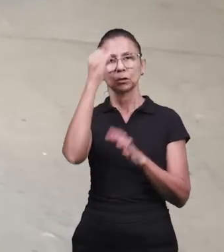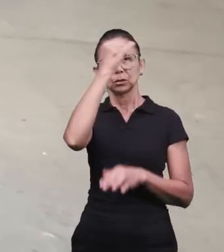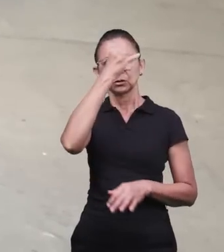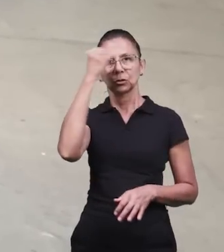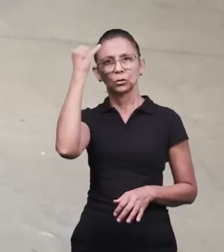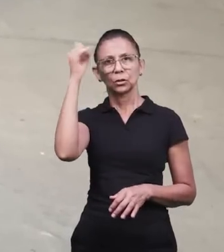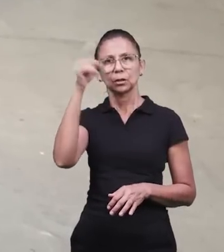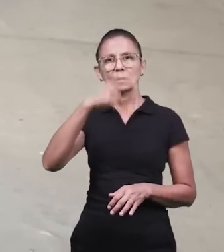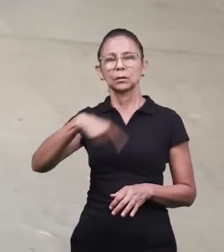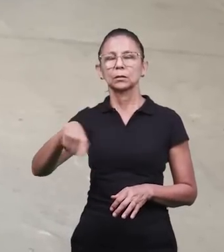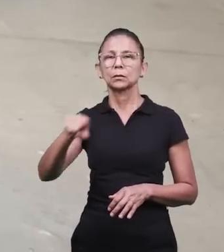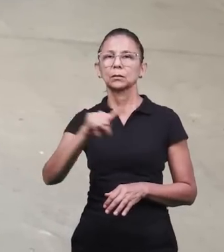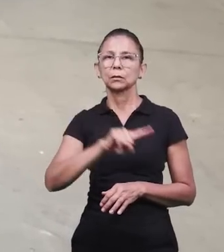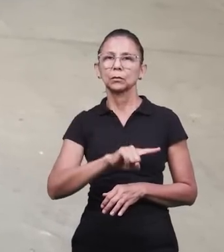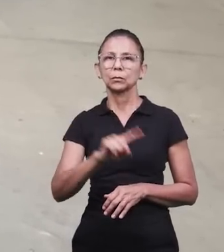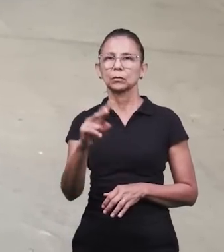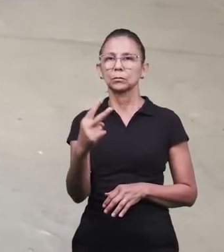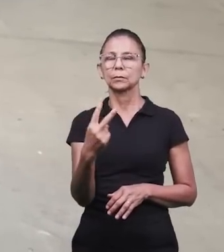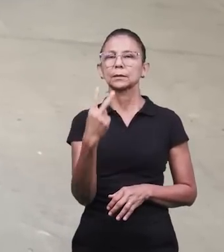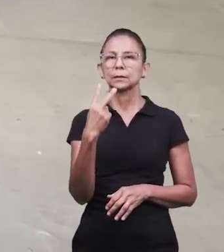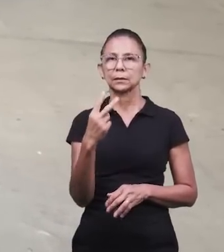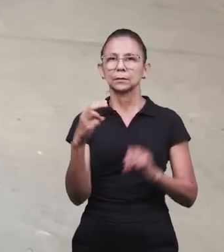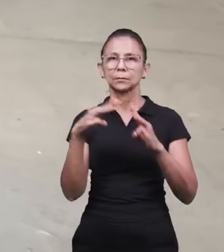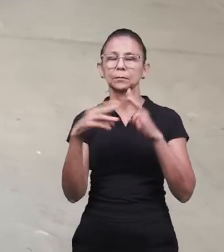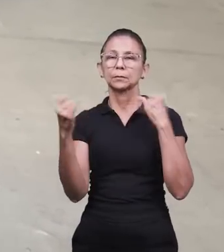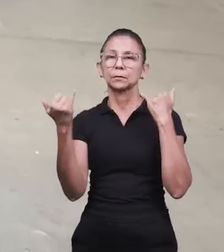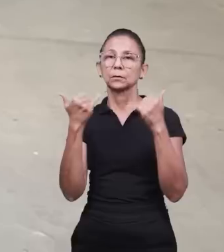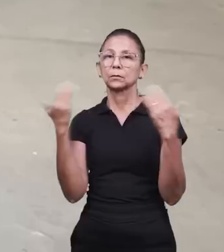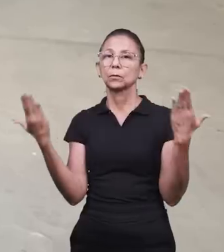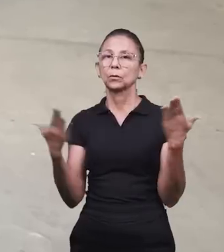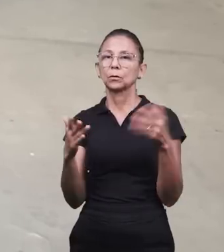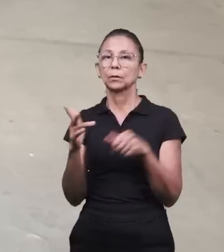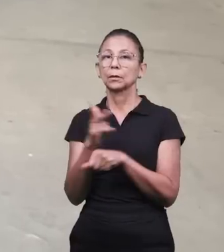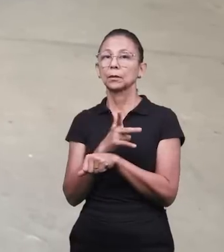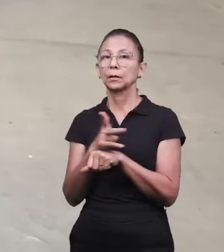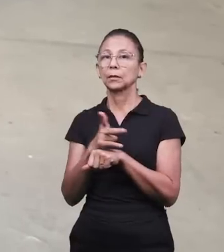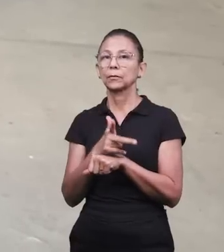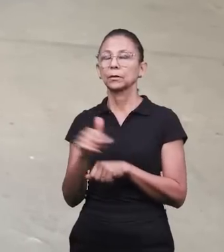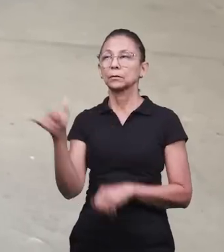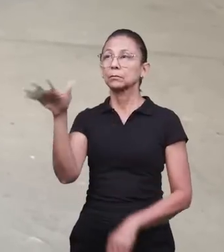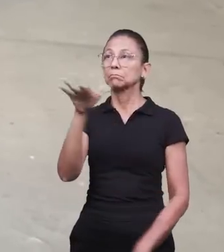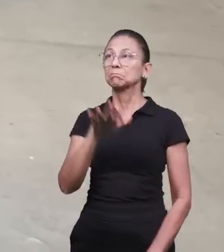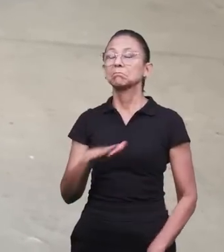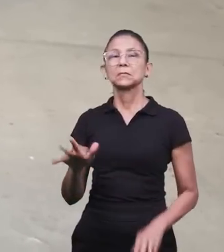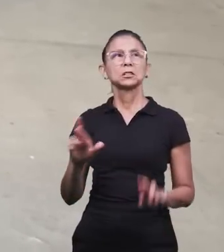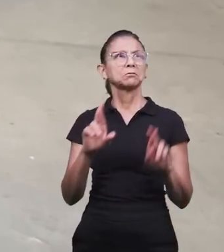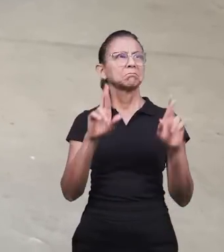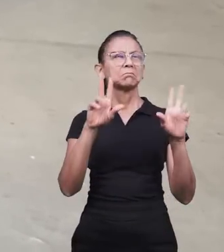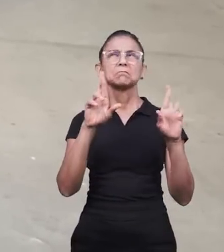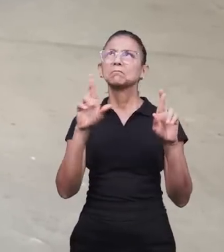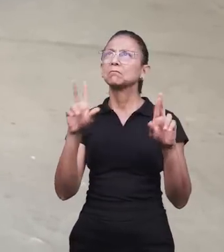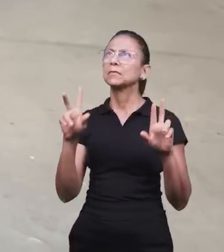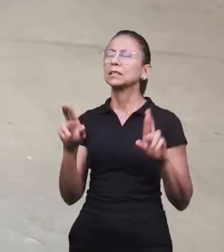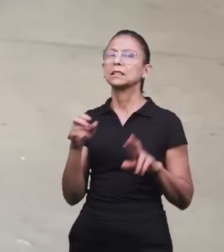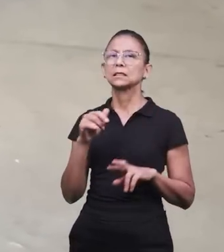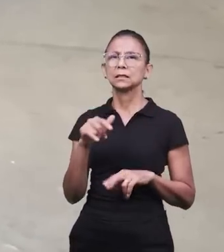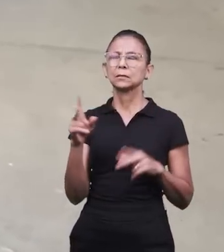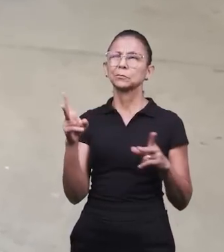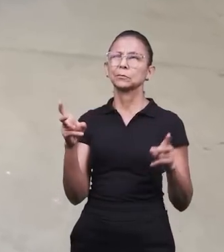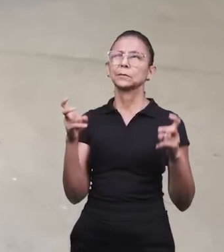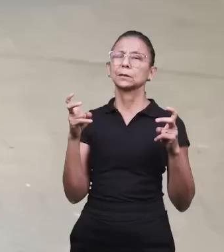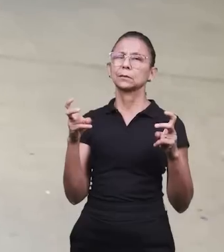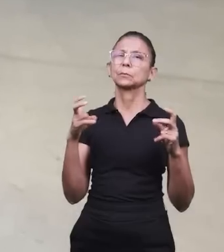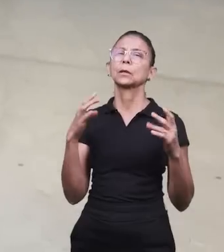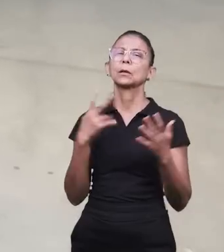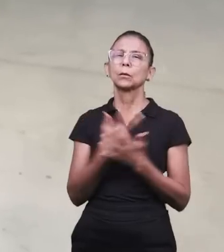nos assistem no Manaim News. Hoje nós estamos gravando aqui de um cenário um pouco diferente. Se os irmãos notarem,